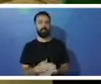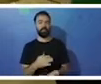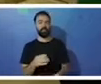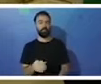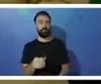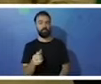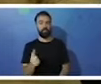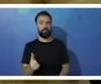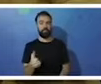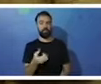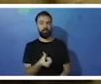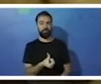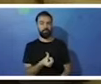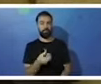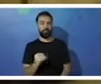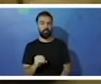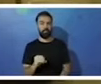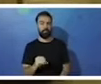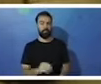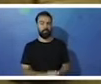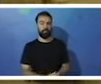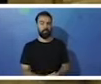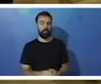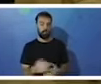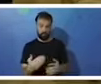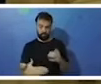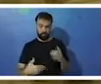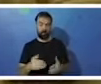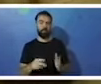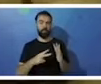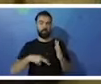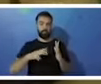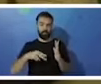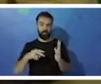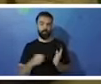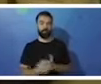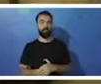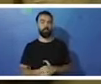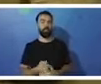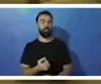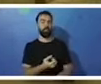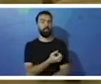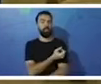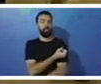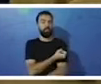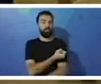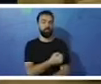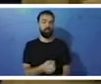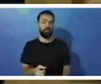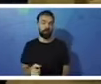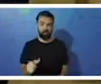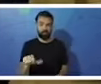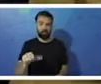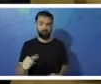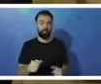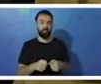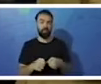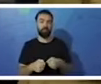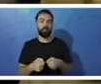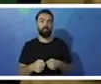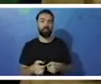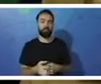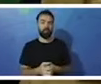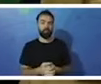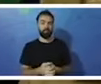160, vamos continuar com a nossa leitura. Os alunos fizeram estimativas. Ou